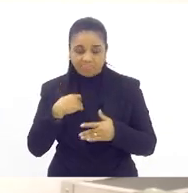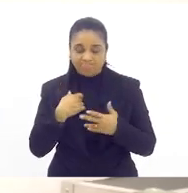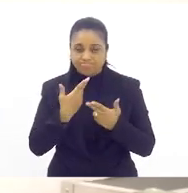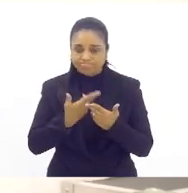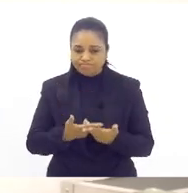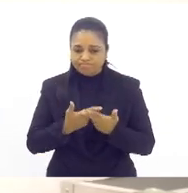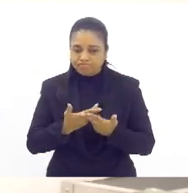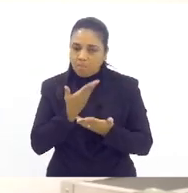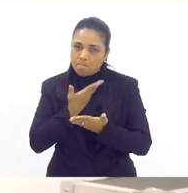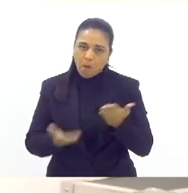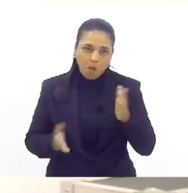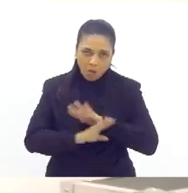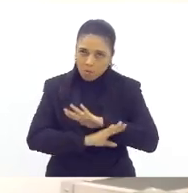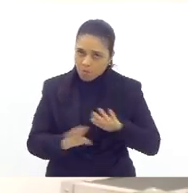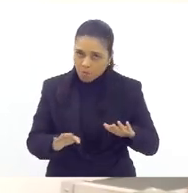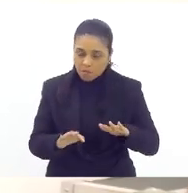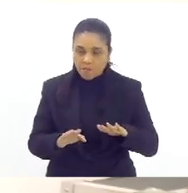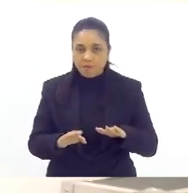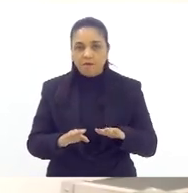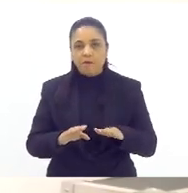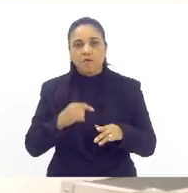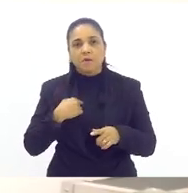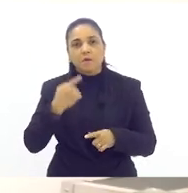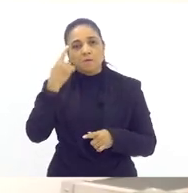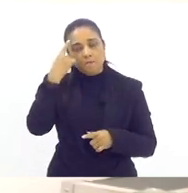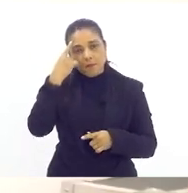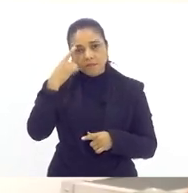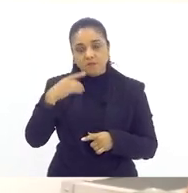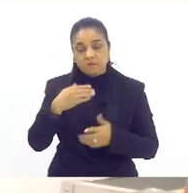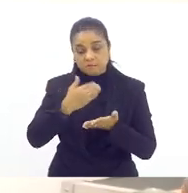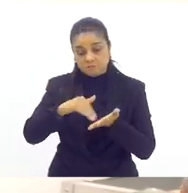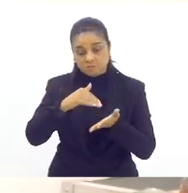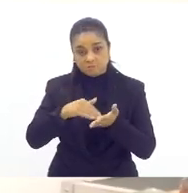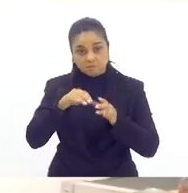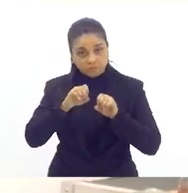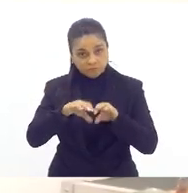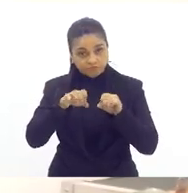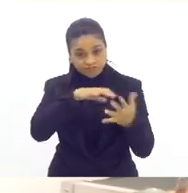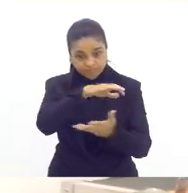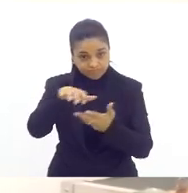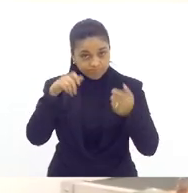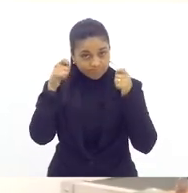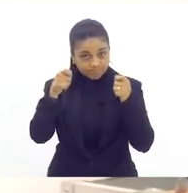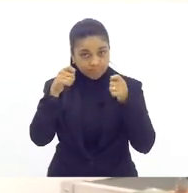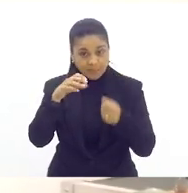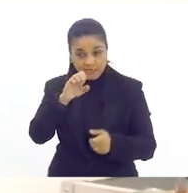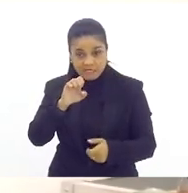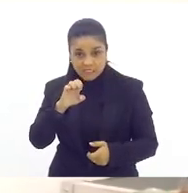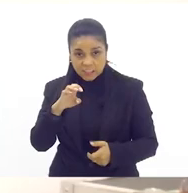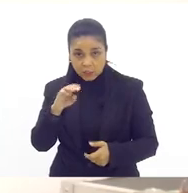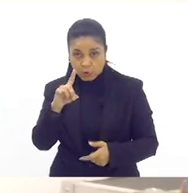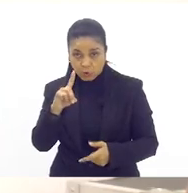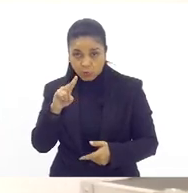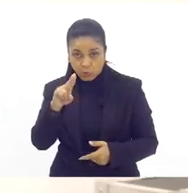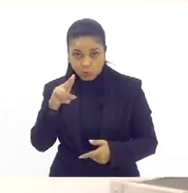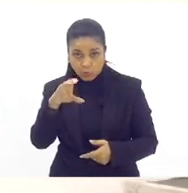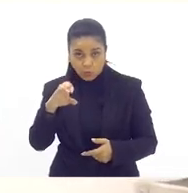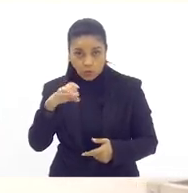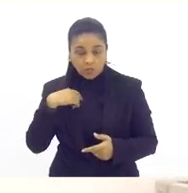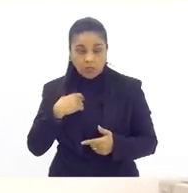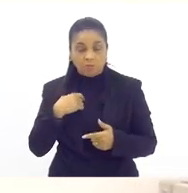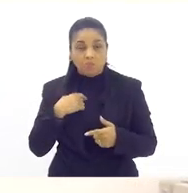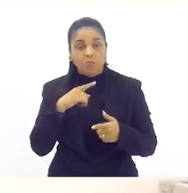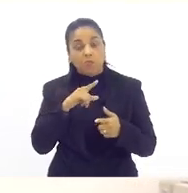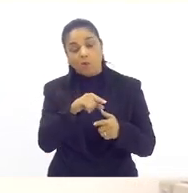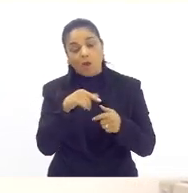paciência vocês imaginam se nascer eduk que tá tendo uma greve uma forte greve por conta do risco no